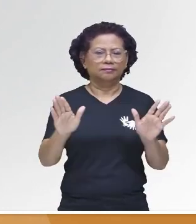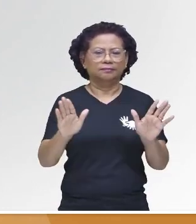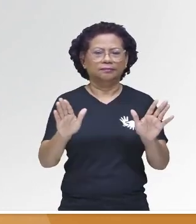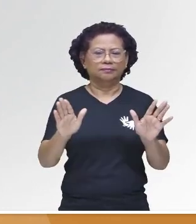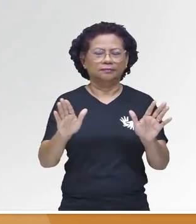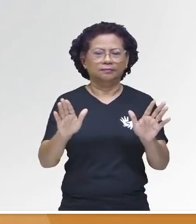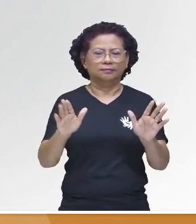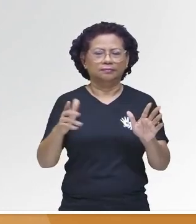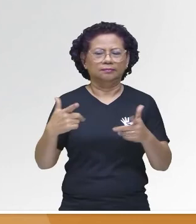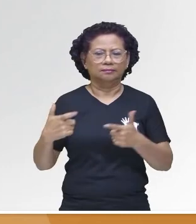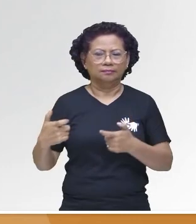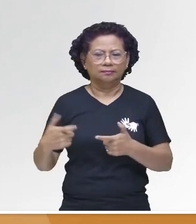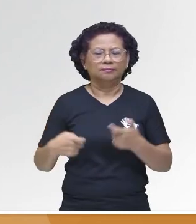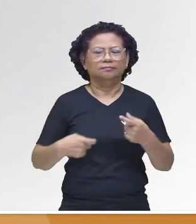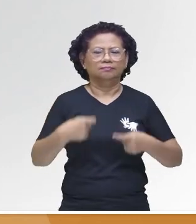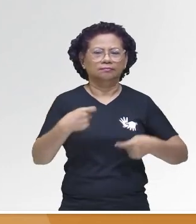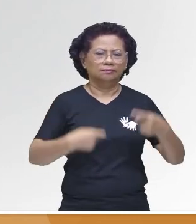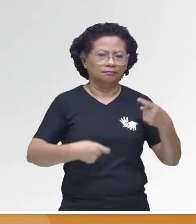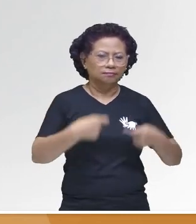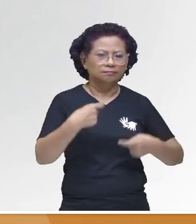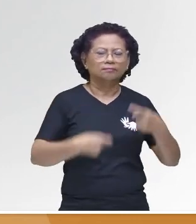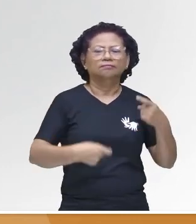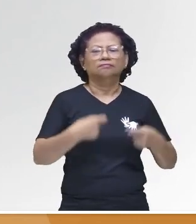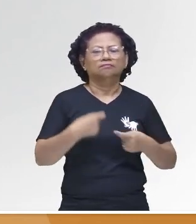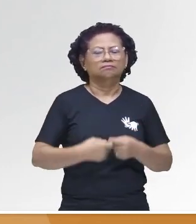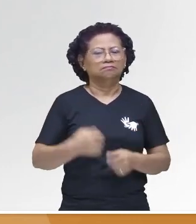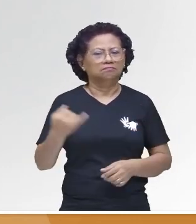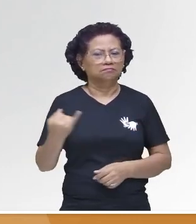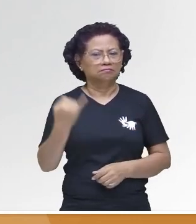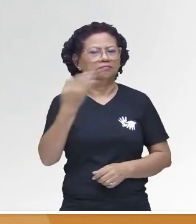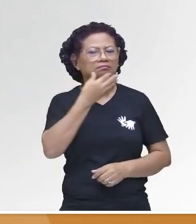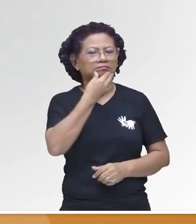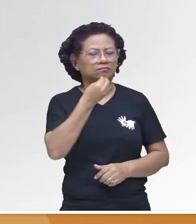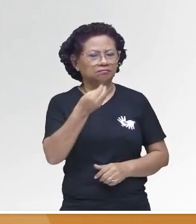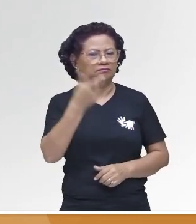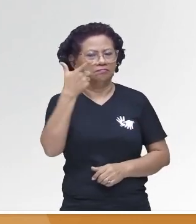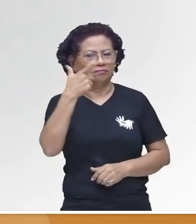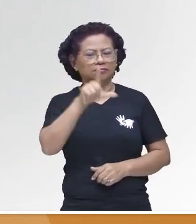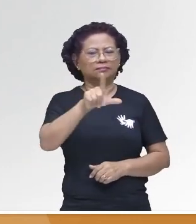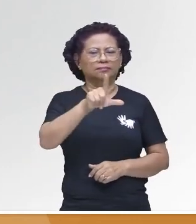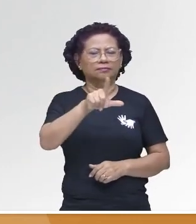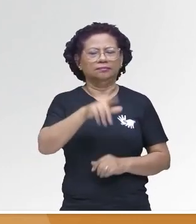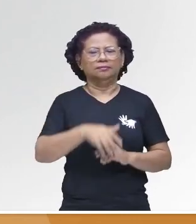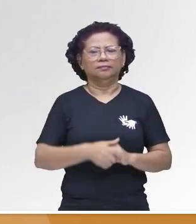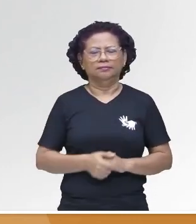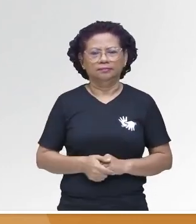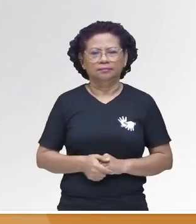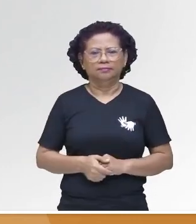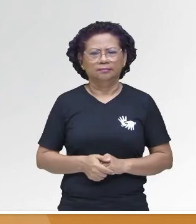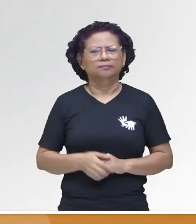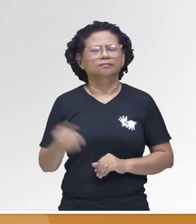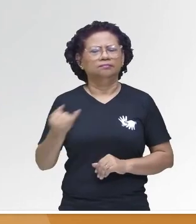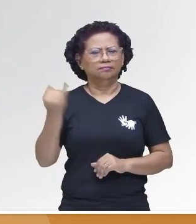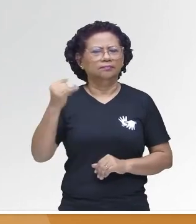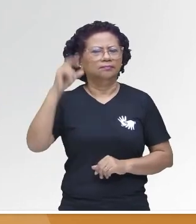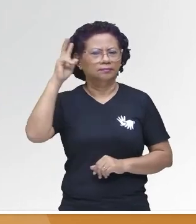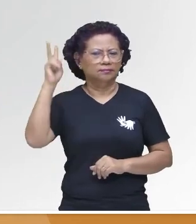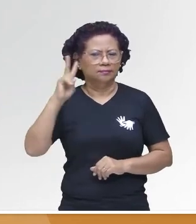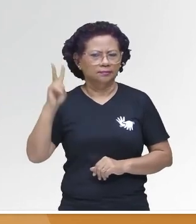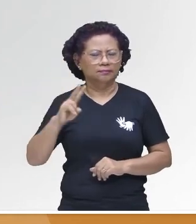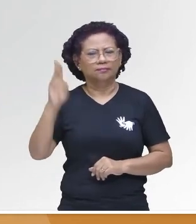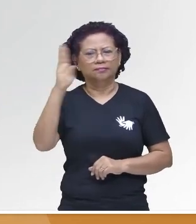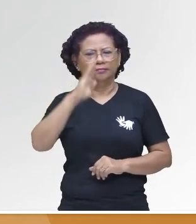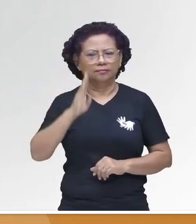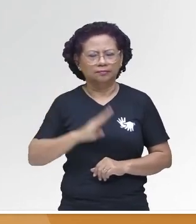luta comandada por esse homem, o Duque de Caxias, que vai ser um homem extremamente importante durante